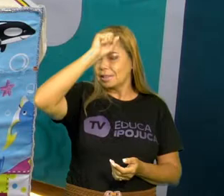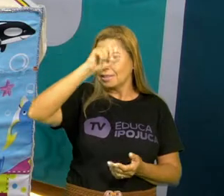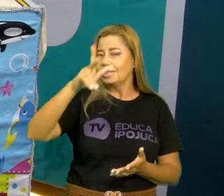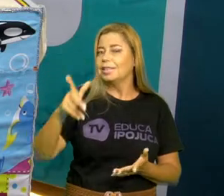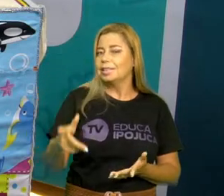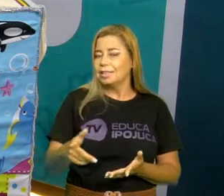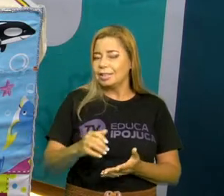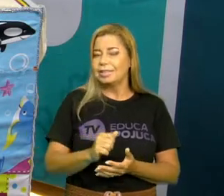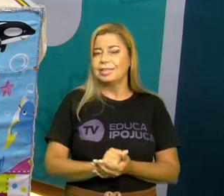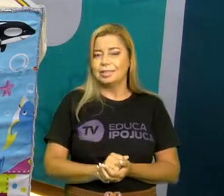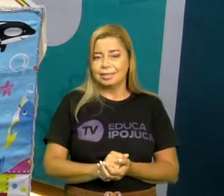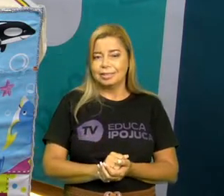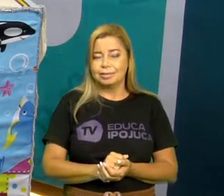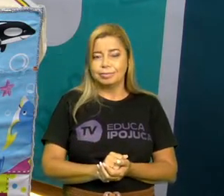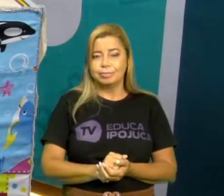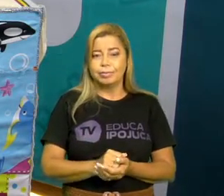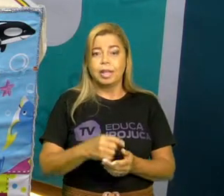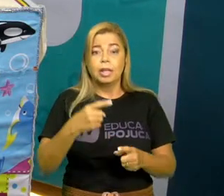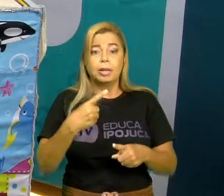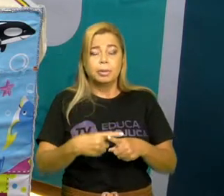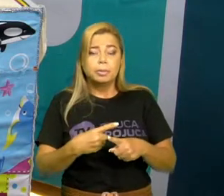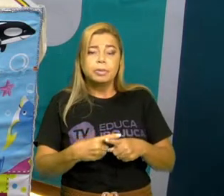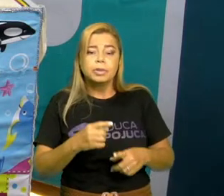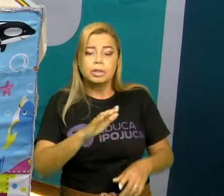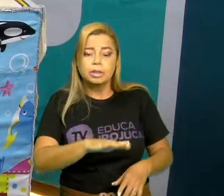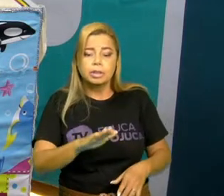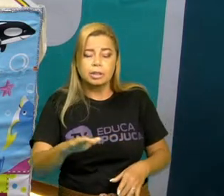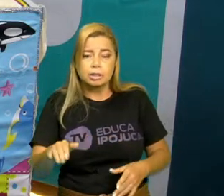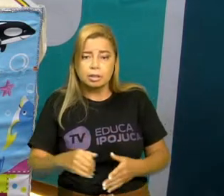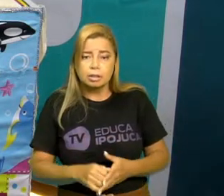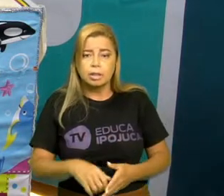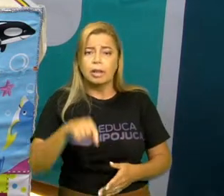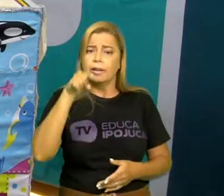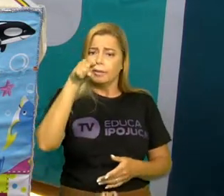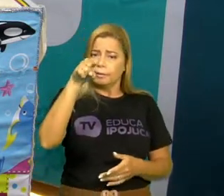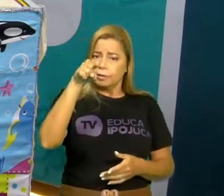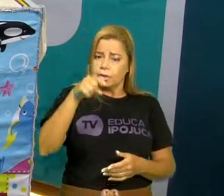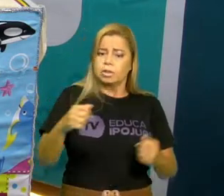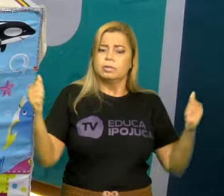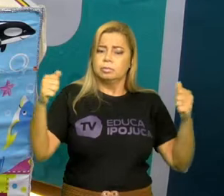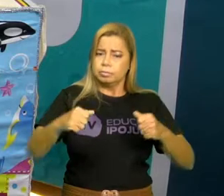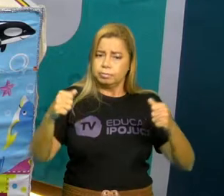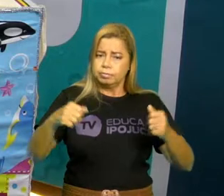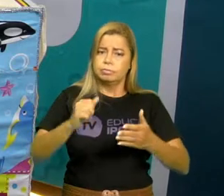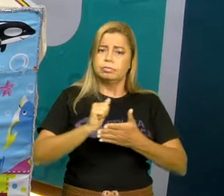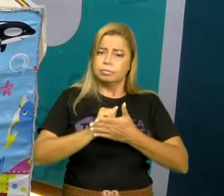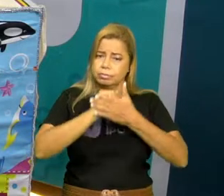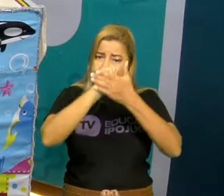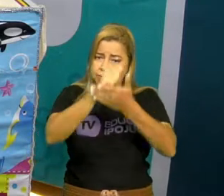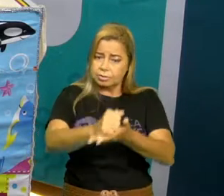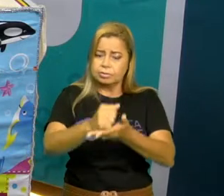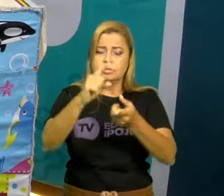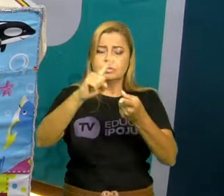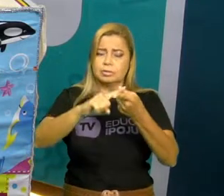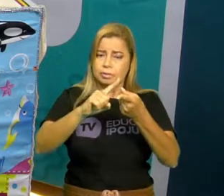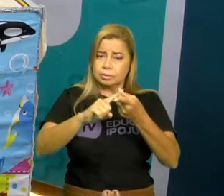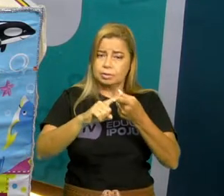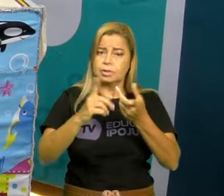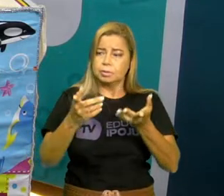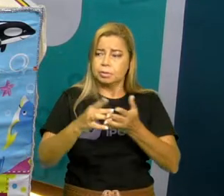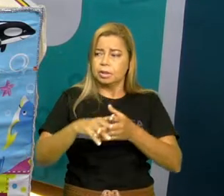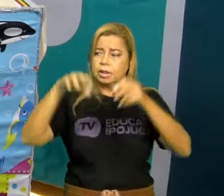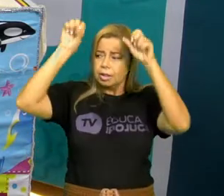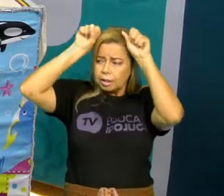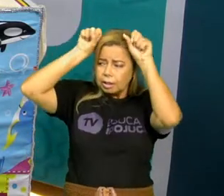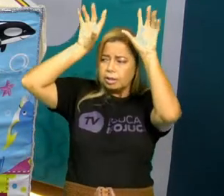Exatamente, tia Lê. Isso, porque, criançada, em casa, vocês têm que ajudar também, né, Leiturinha? É verdade, tia Lê. Tem